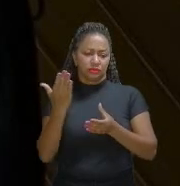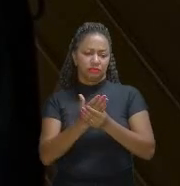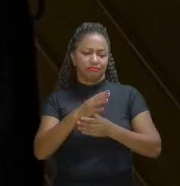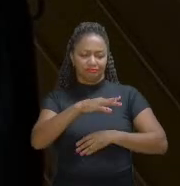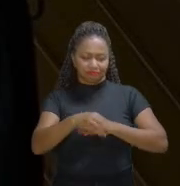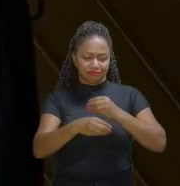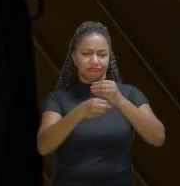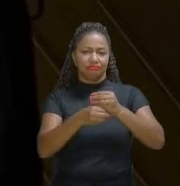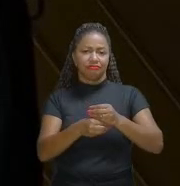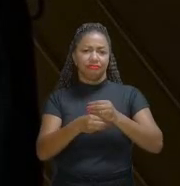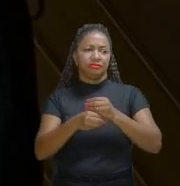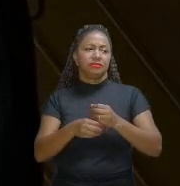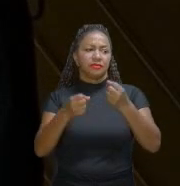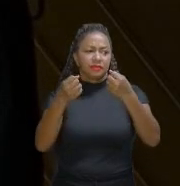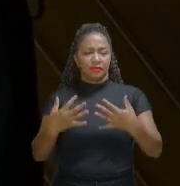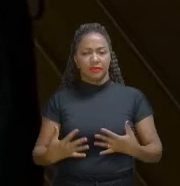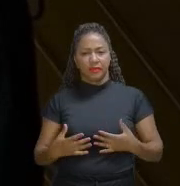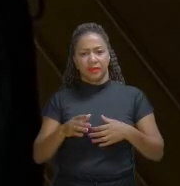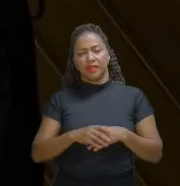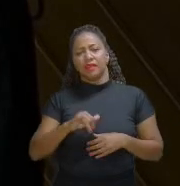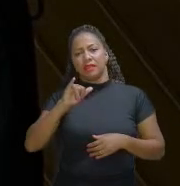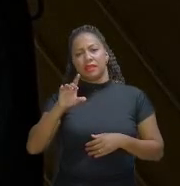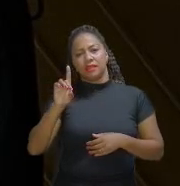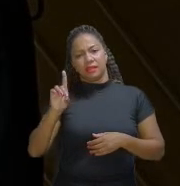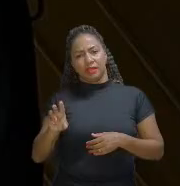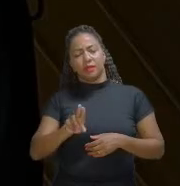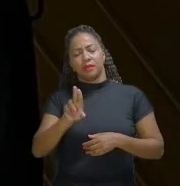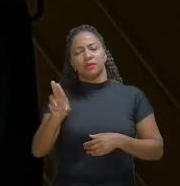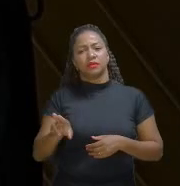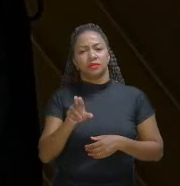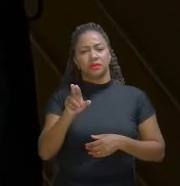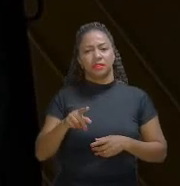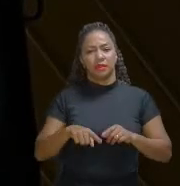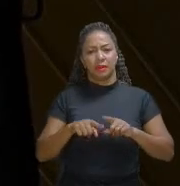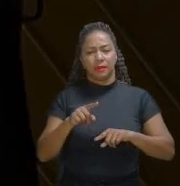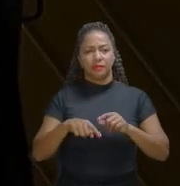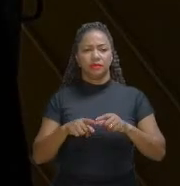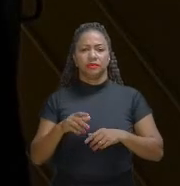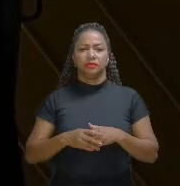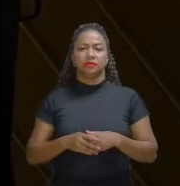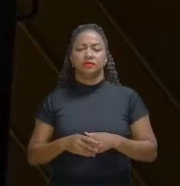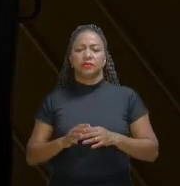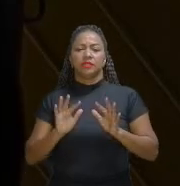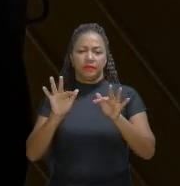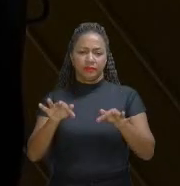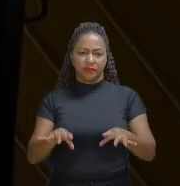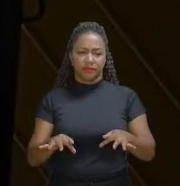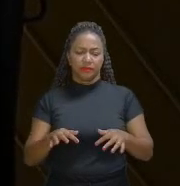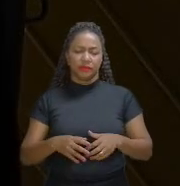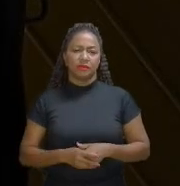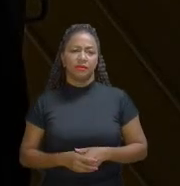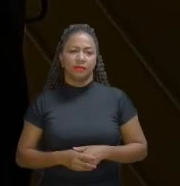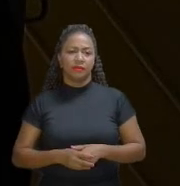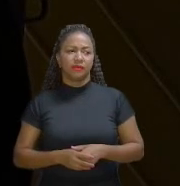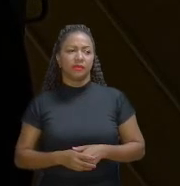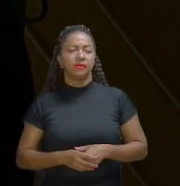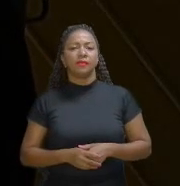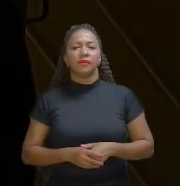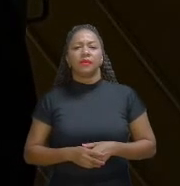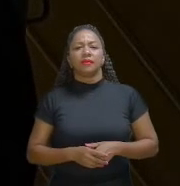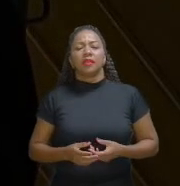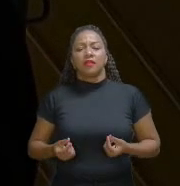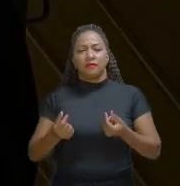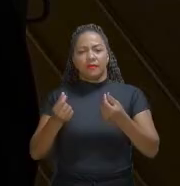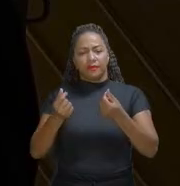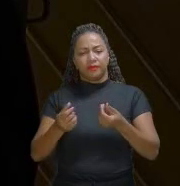Eu colaciono expressamente os IDs que eu utilizei como elementos para a minha conclusão. Os valores repassados